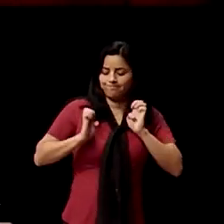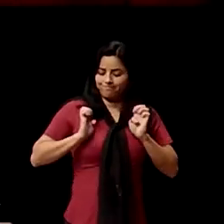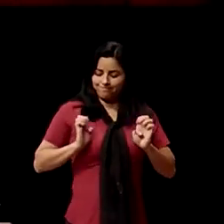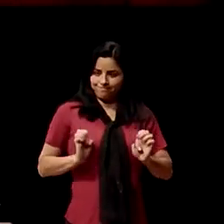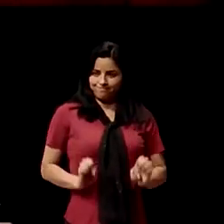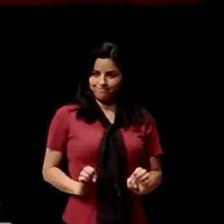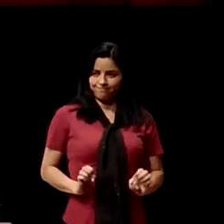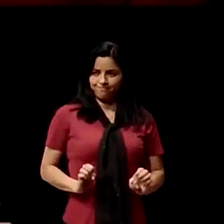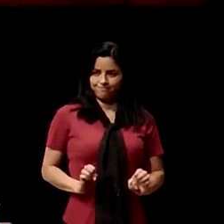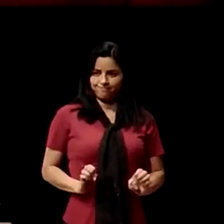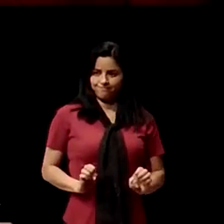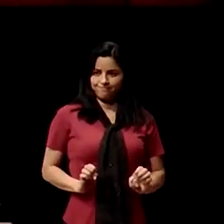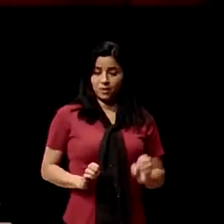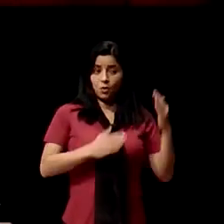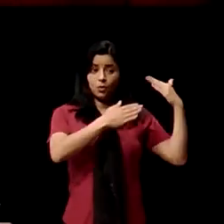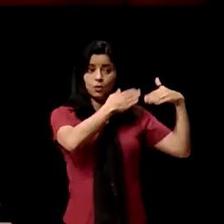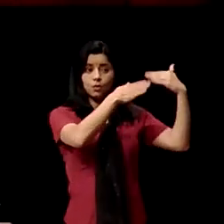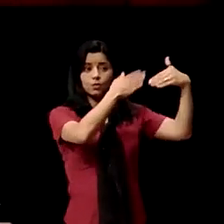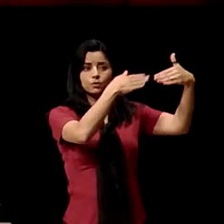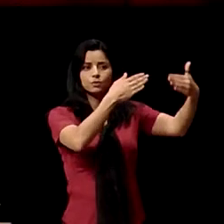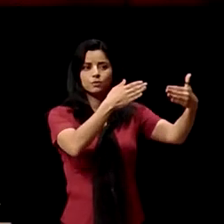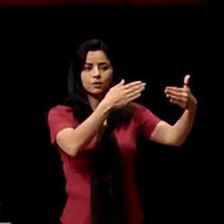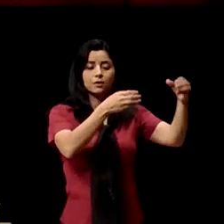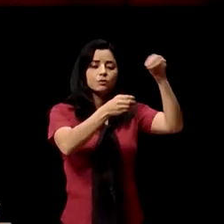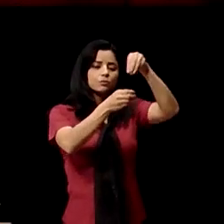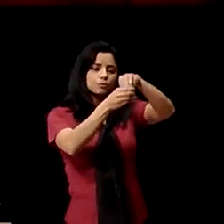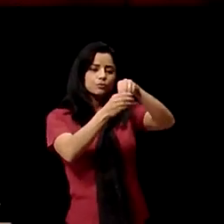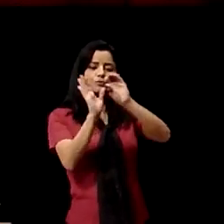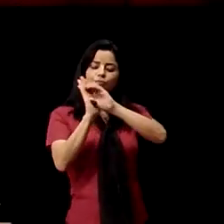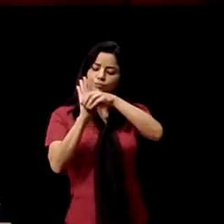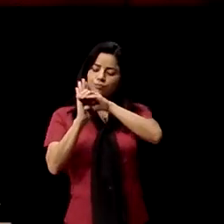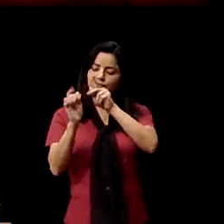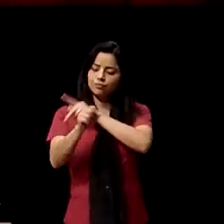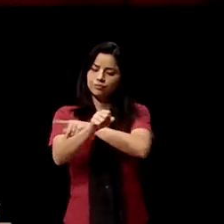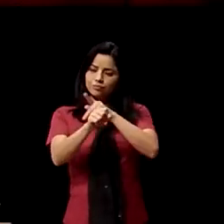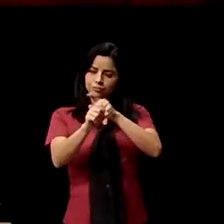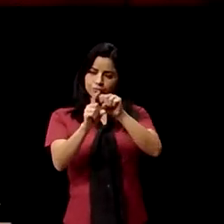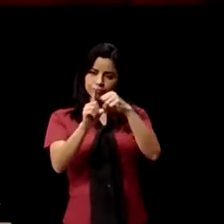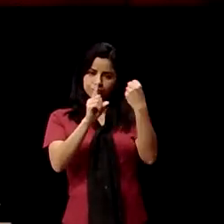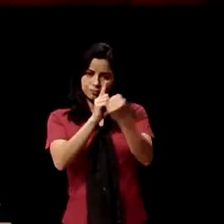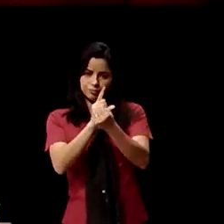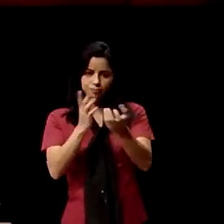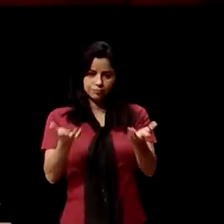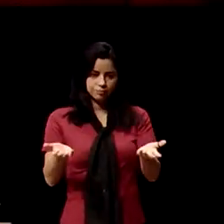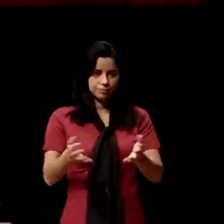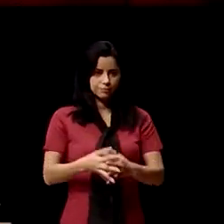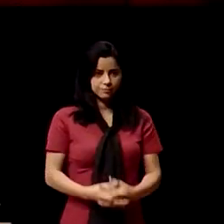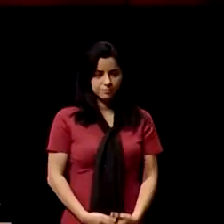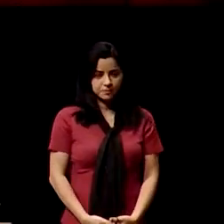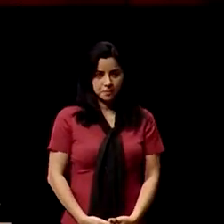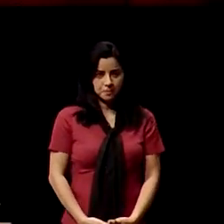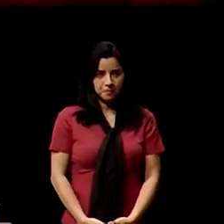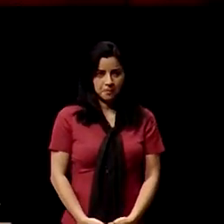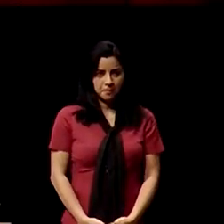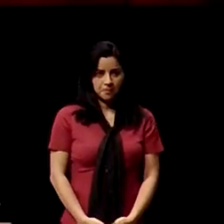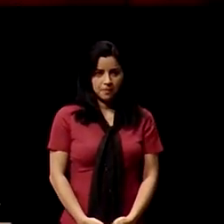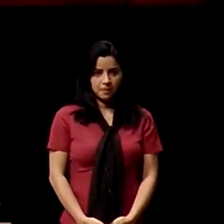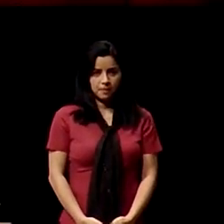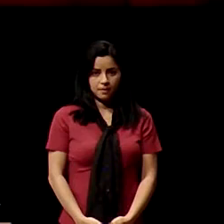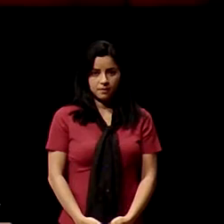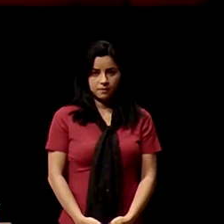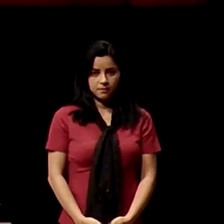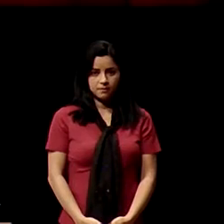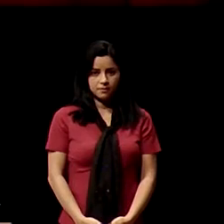a antroposofia, no conceito de pedagogia social. Connected with issues of